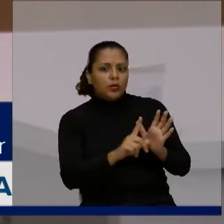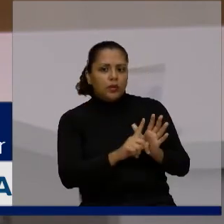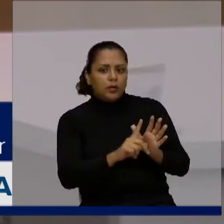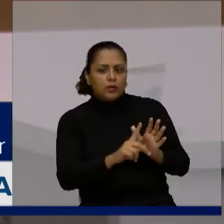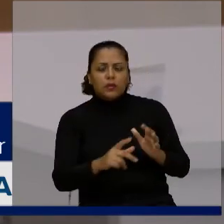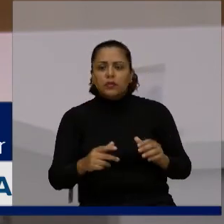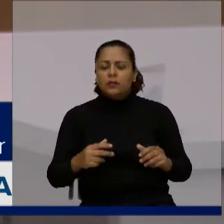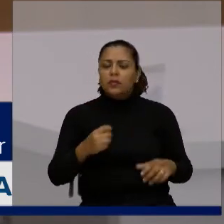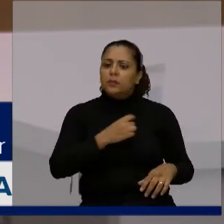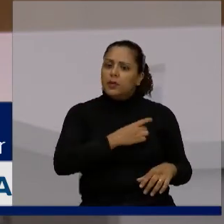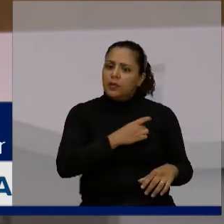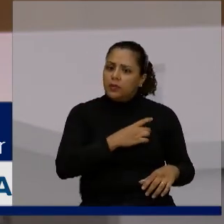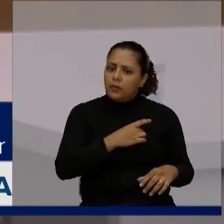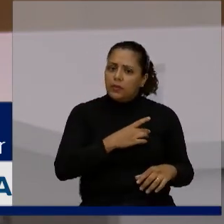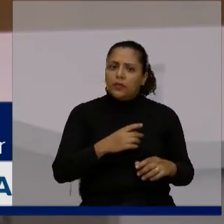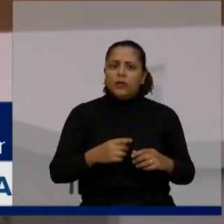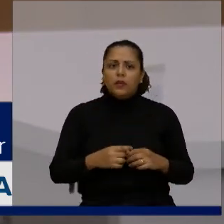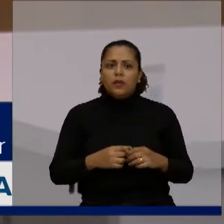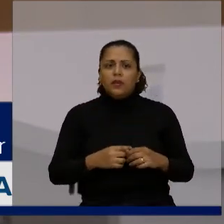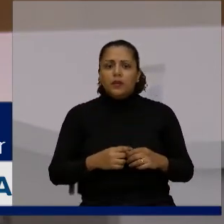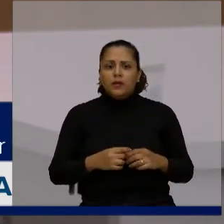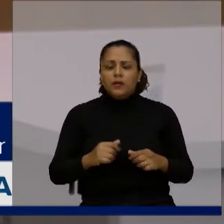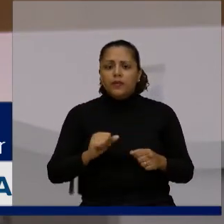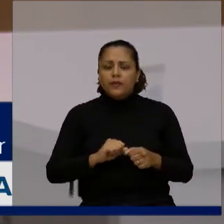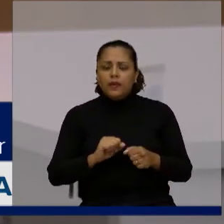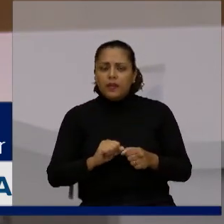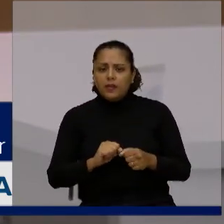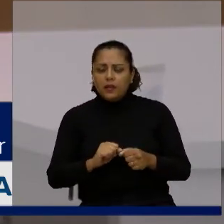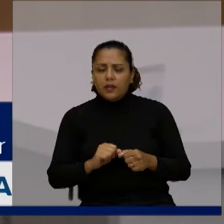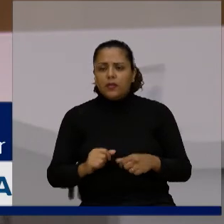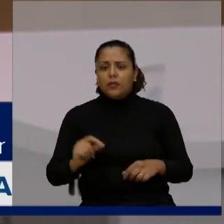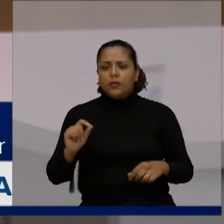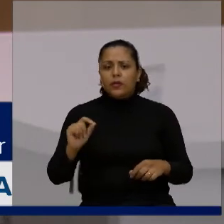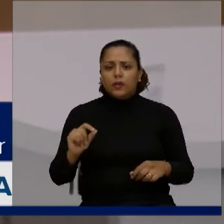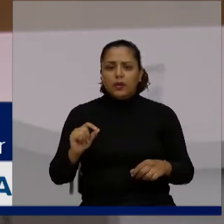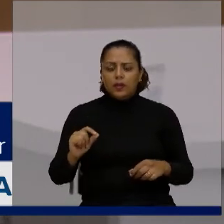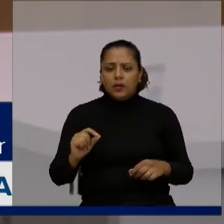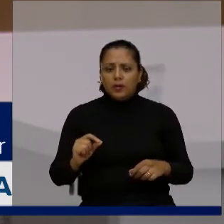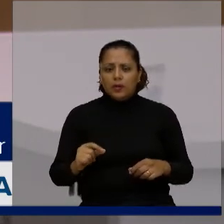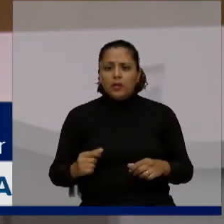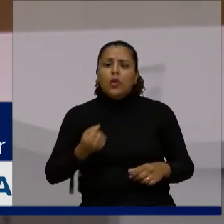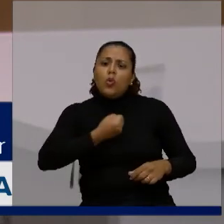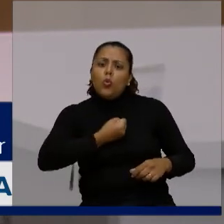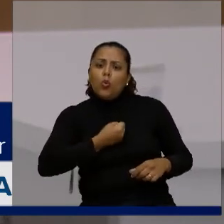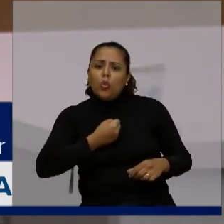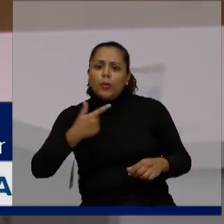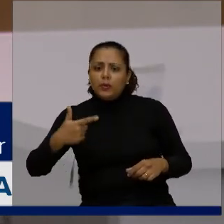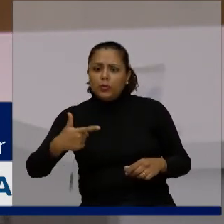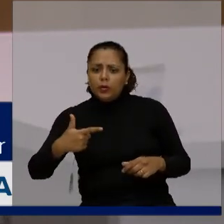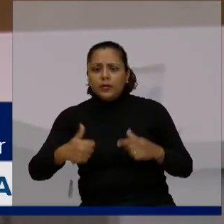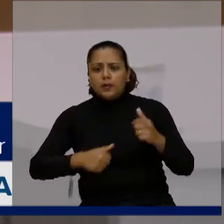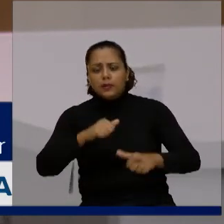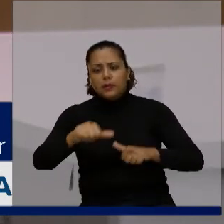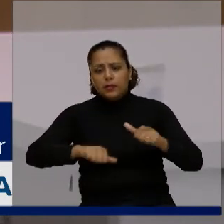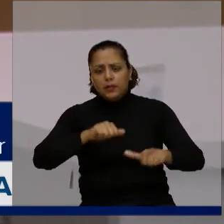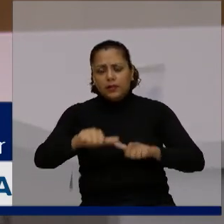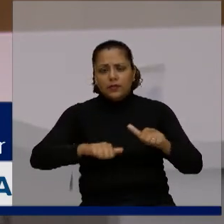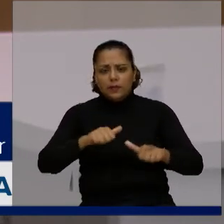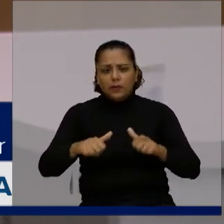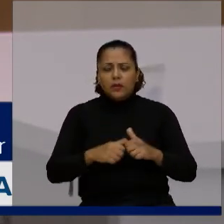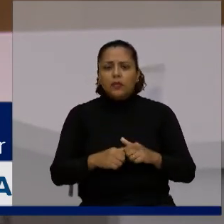adquirido. O artigo 2 desse projeto frisa que não muda os direitos adquiridos, ele vai mudar apenas adiante, nos